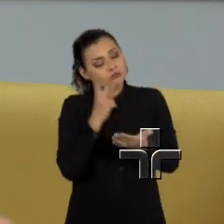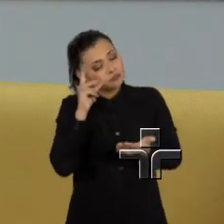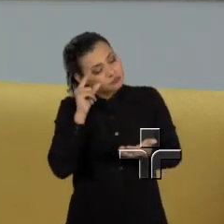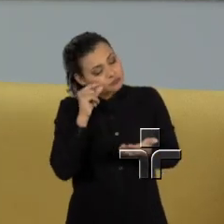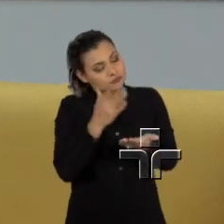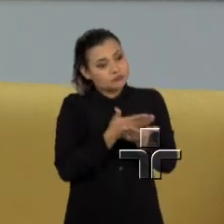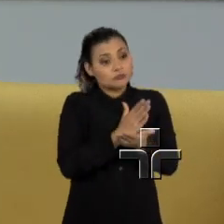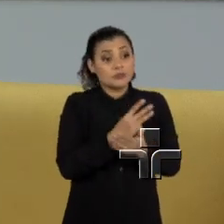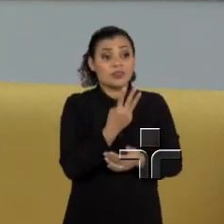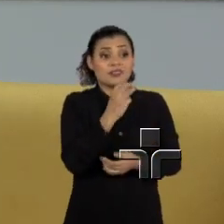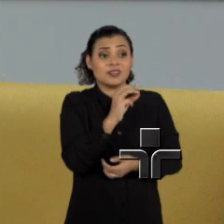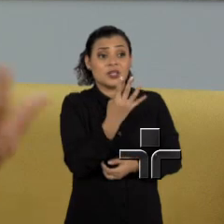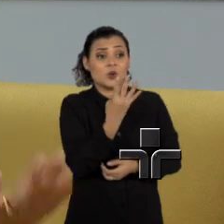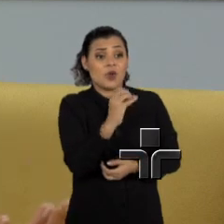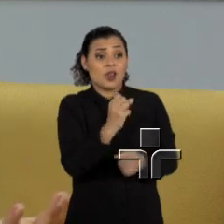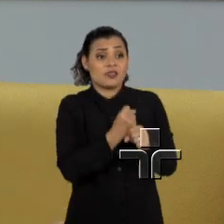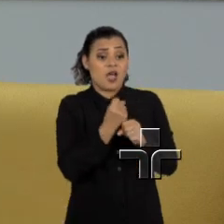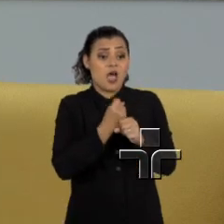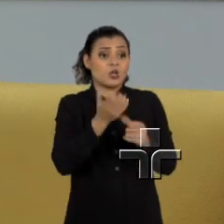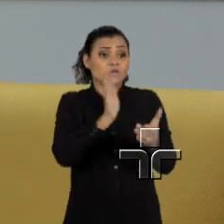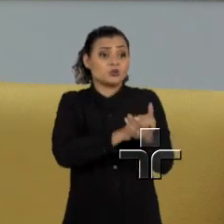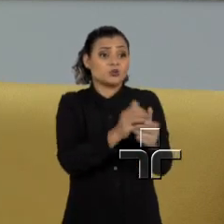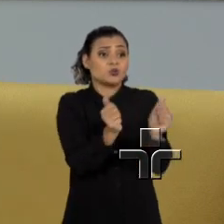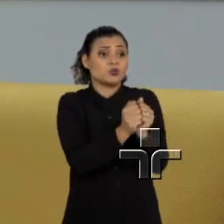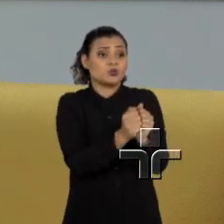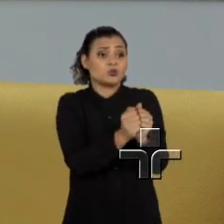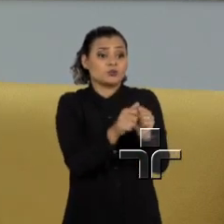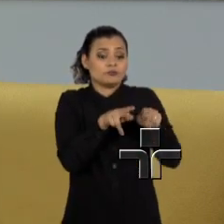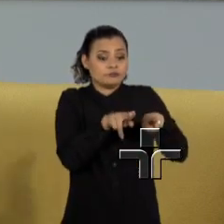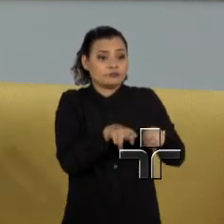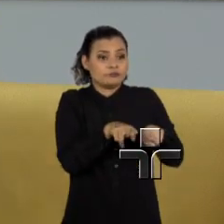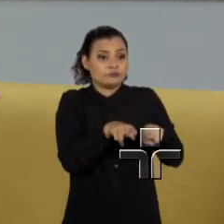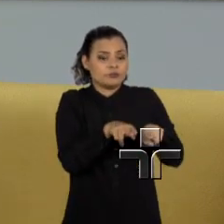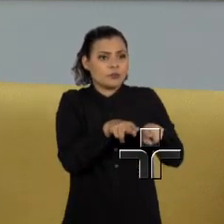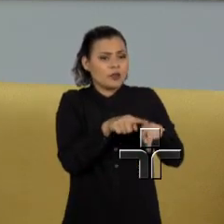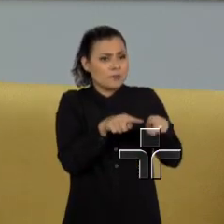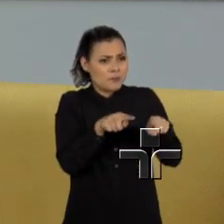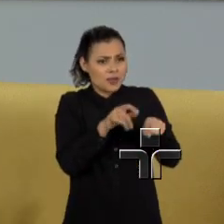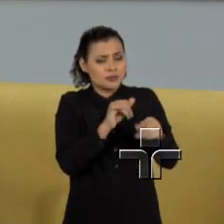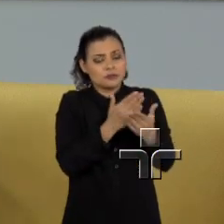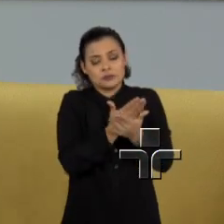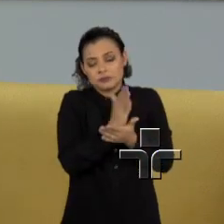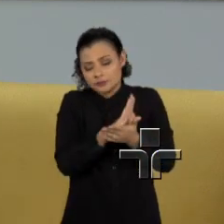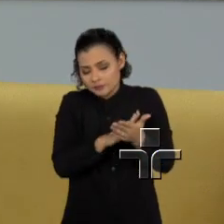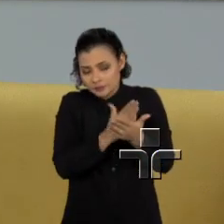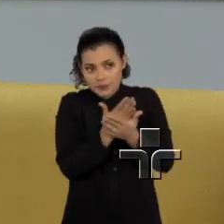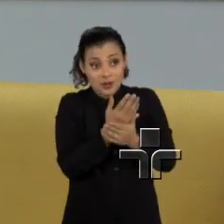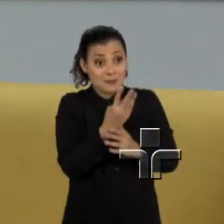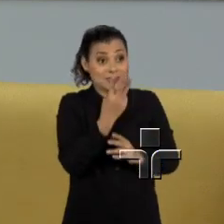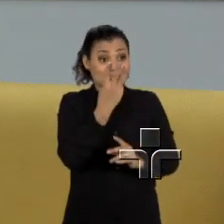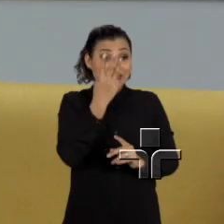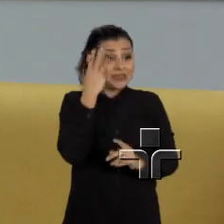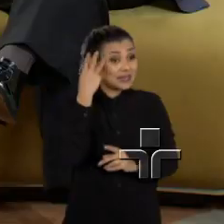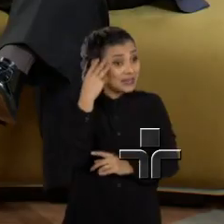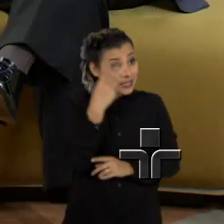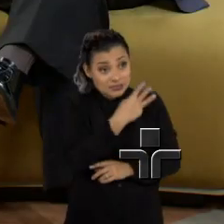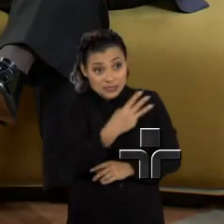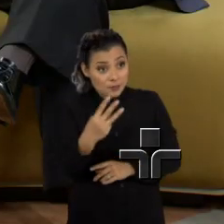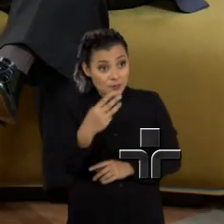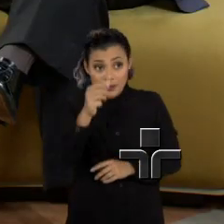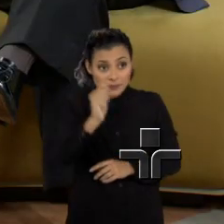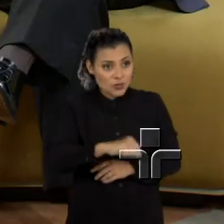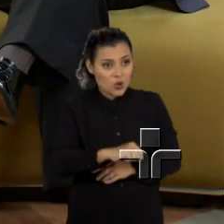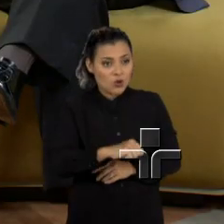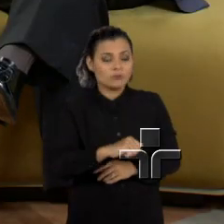30, 40 anos de casamento e aquele indivíduo não se encontra mais. Se essa insônia, por exemplo, persistir mais de 3 semanas, passada a